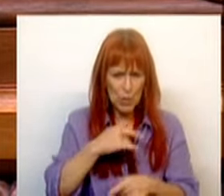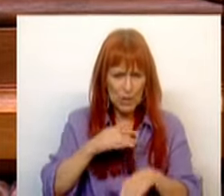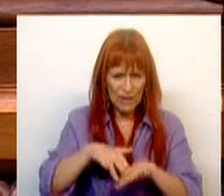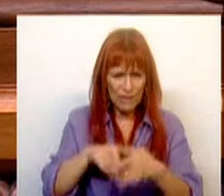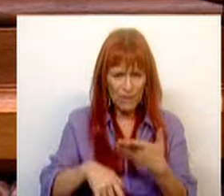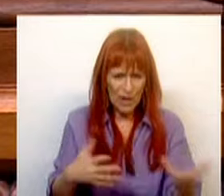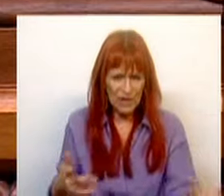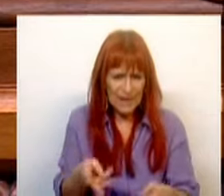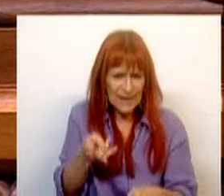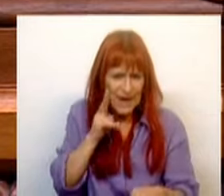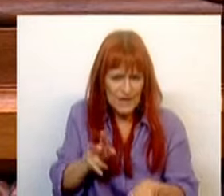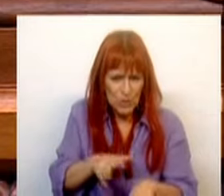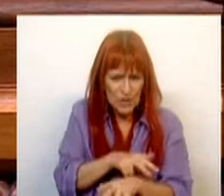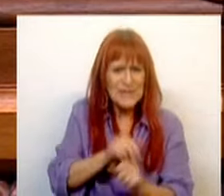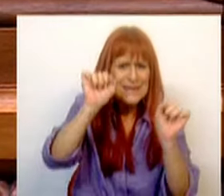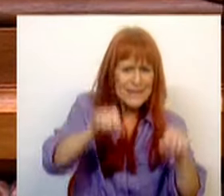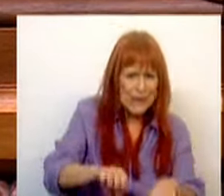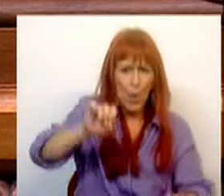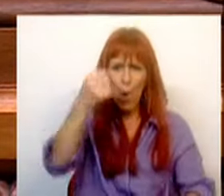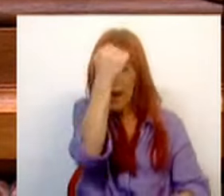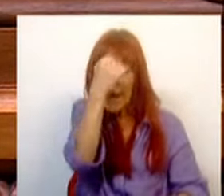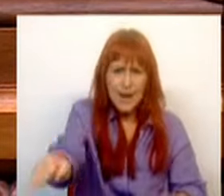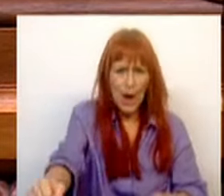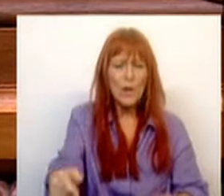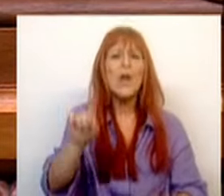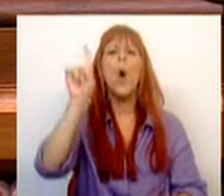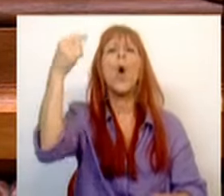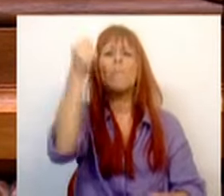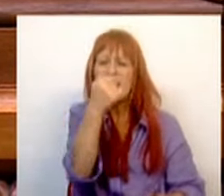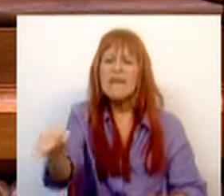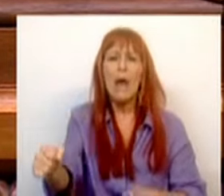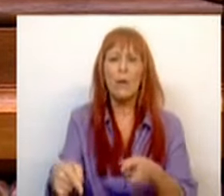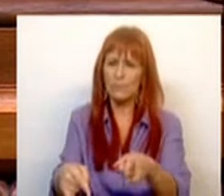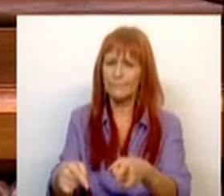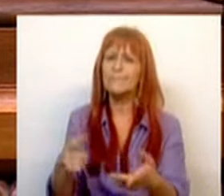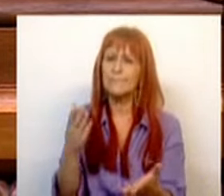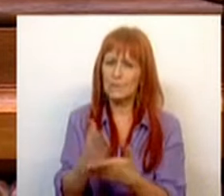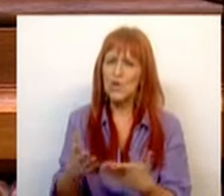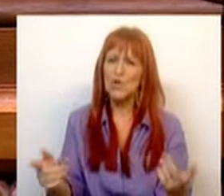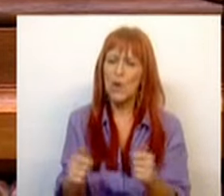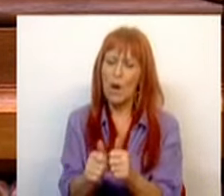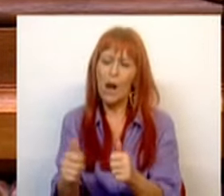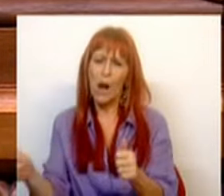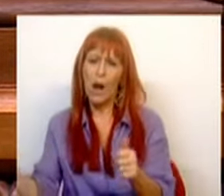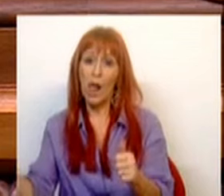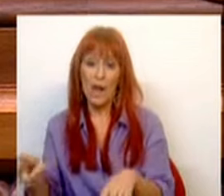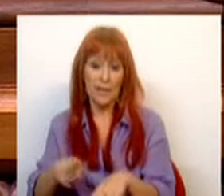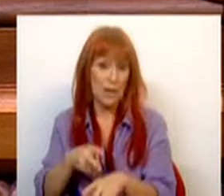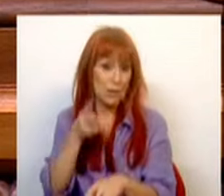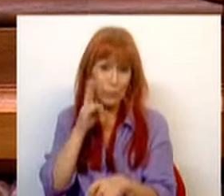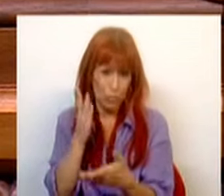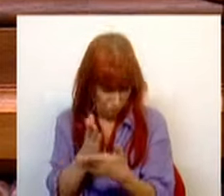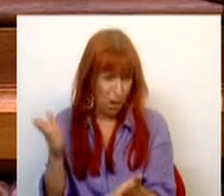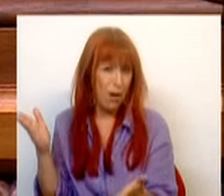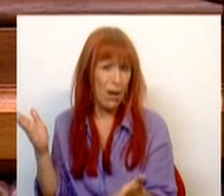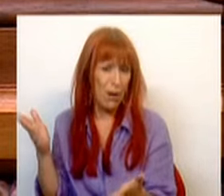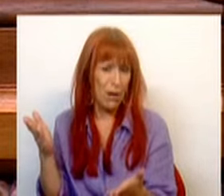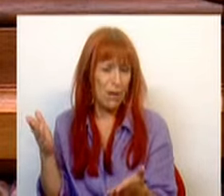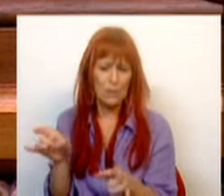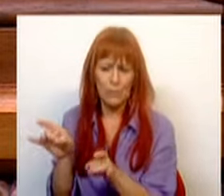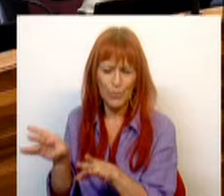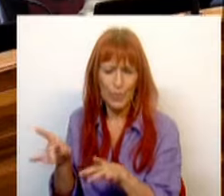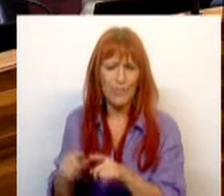Direção Executiva? Sim ou não? E se não, então foi mesmo apenas só para afastar o Diretor Executivo? Vai